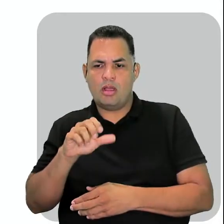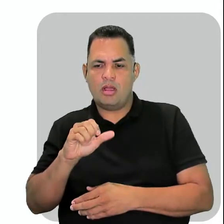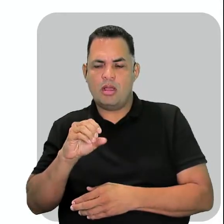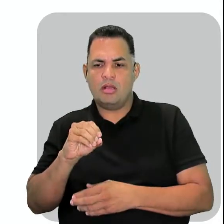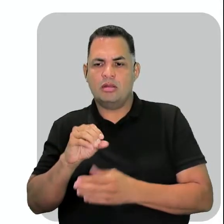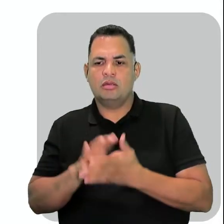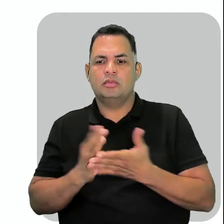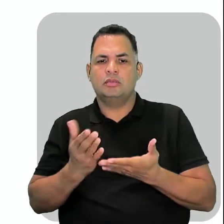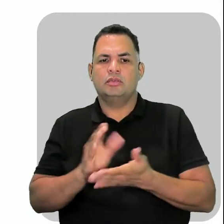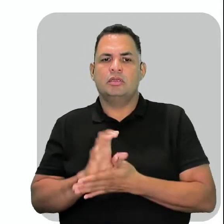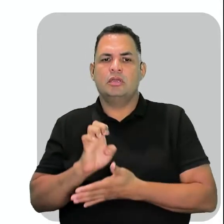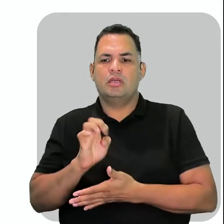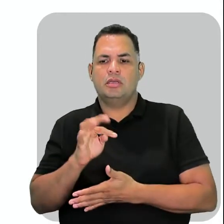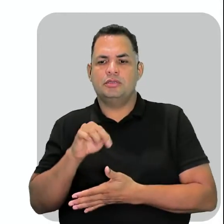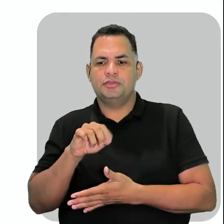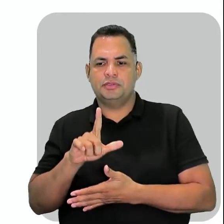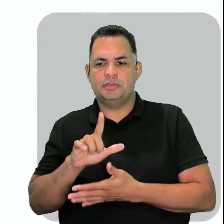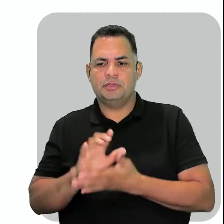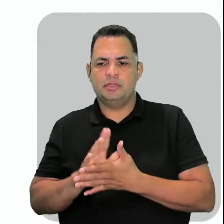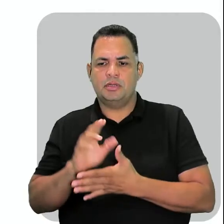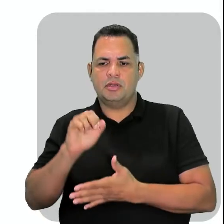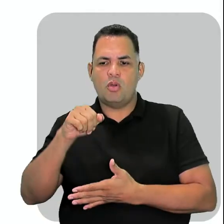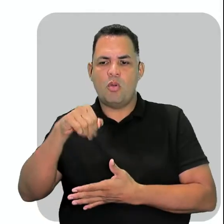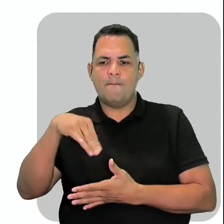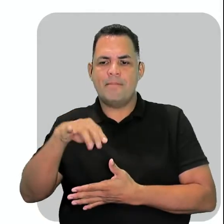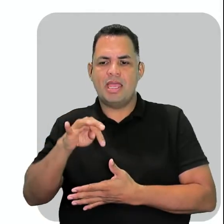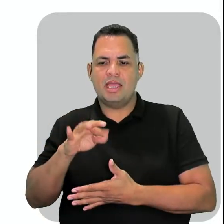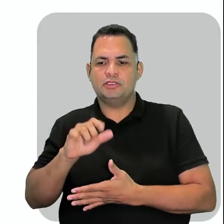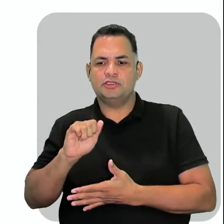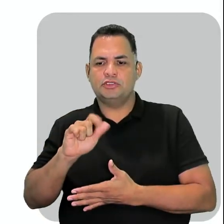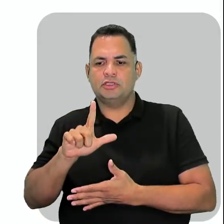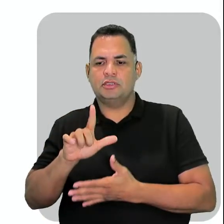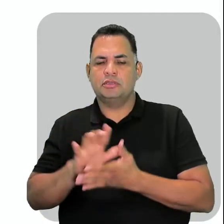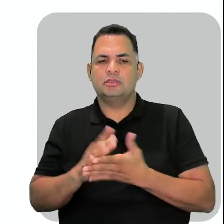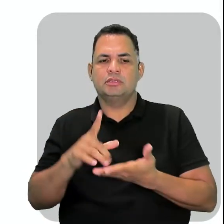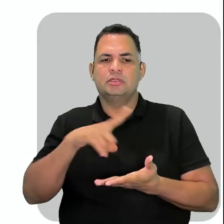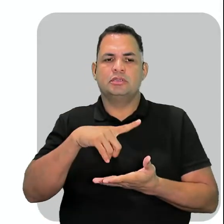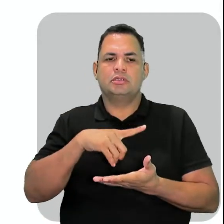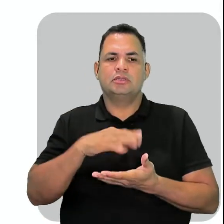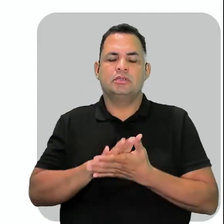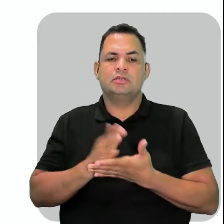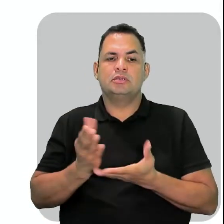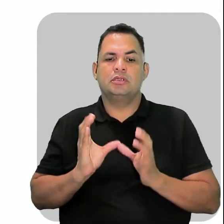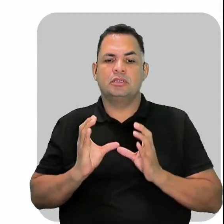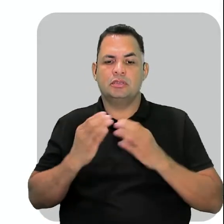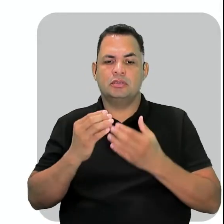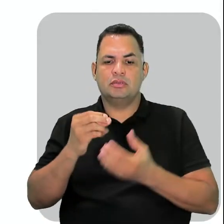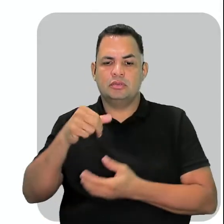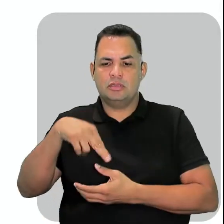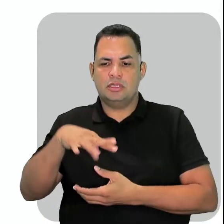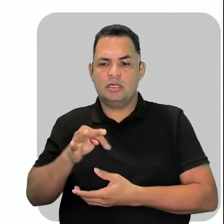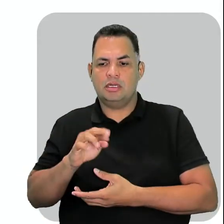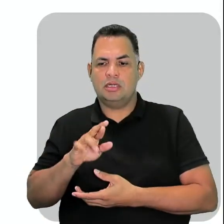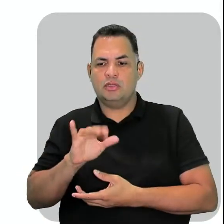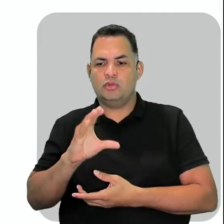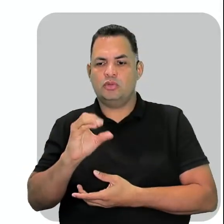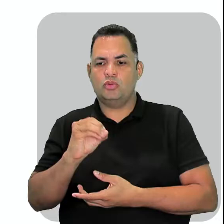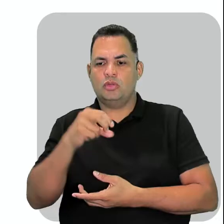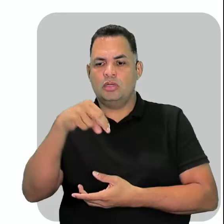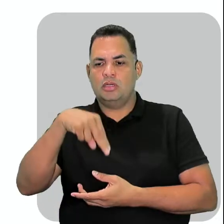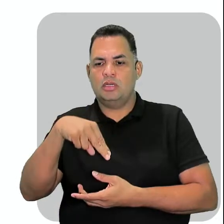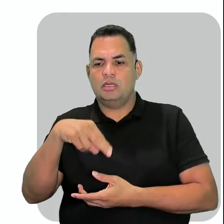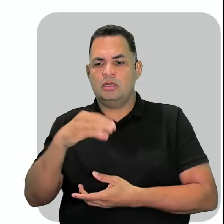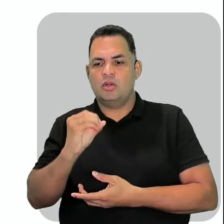o etil, o metil ou qualquer outro, e neles nós temos a presença do grupo nitro, que é o